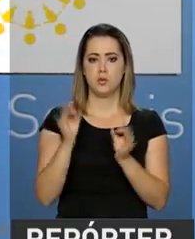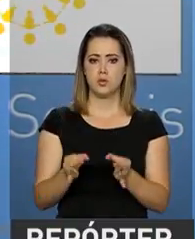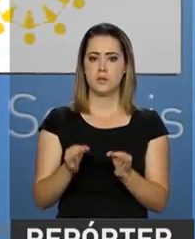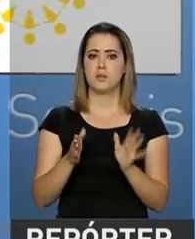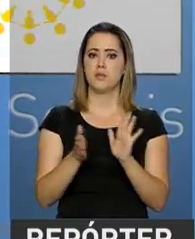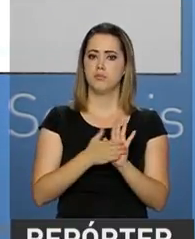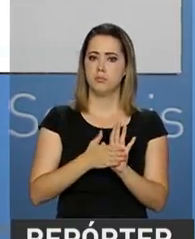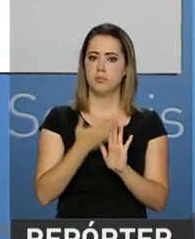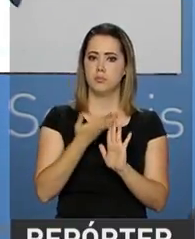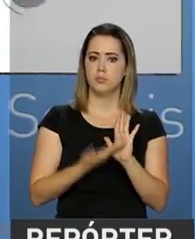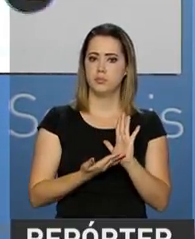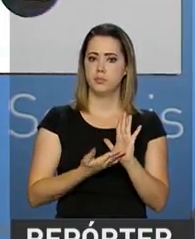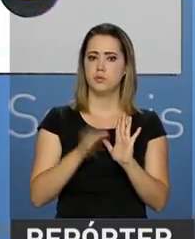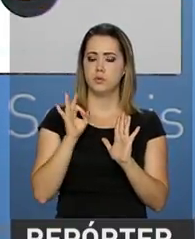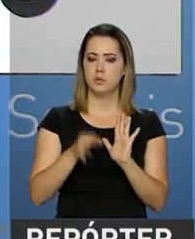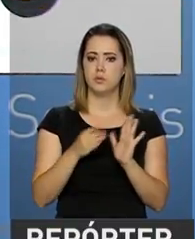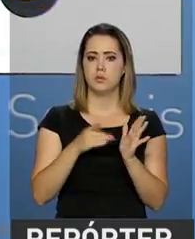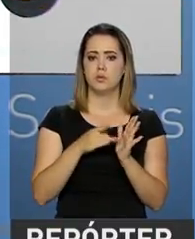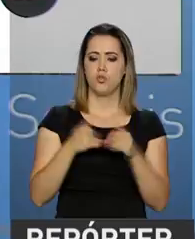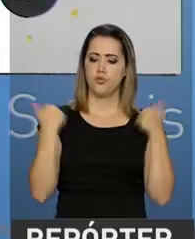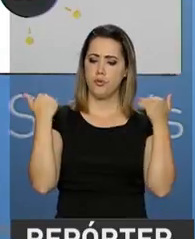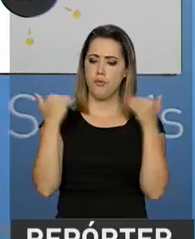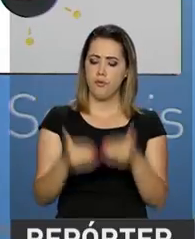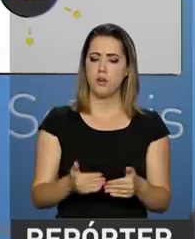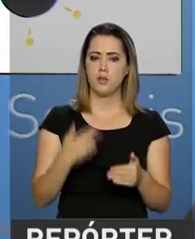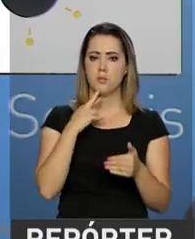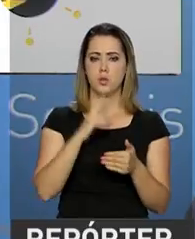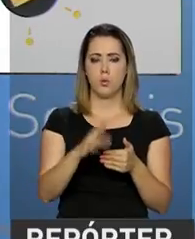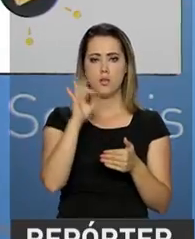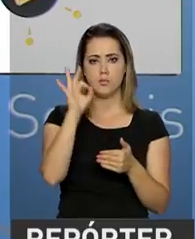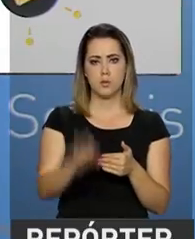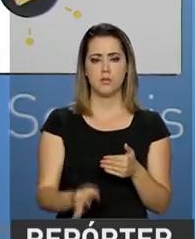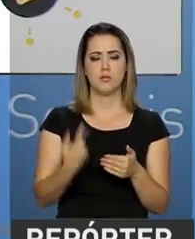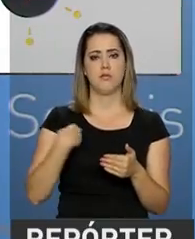pronta, uma política de fato de enfrentamento e com resultados a serem colhidos.